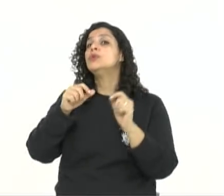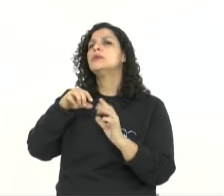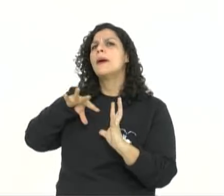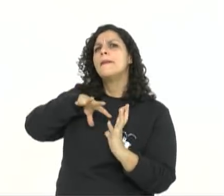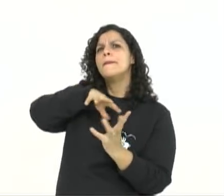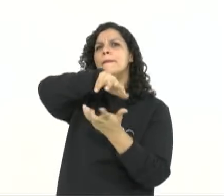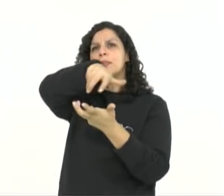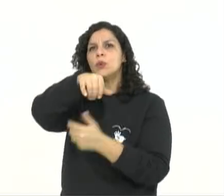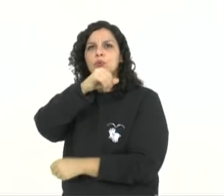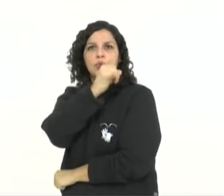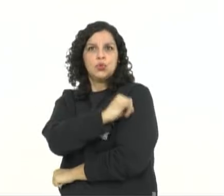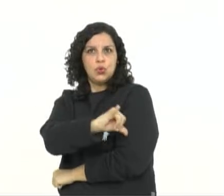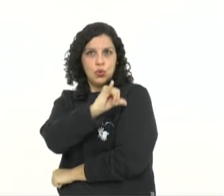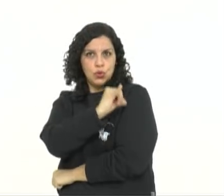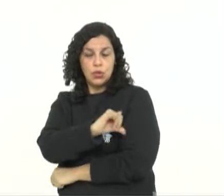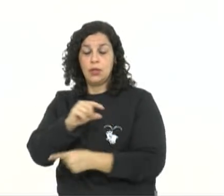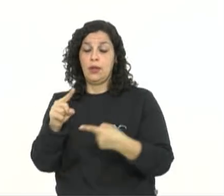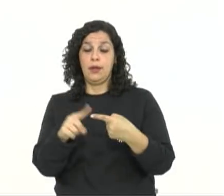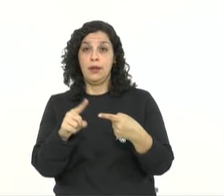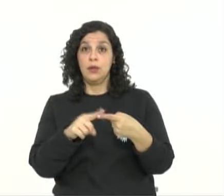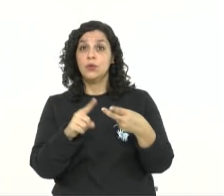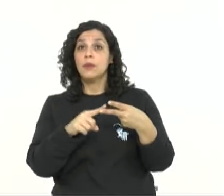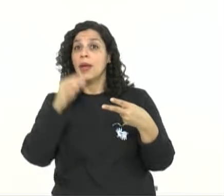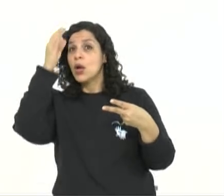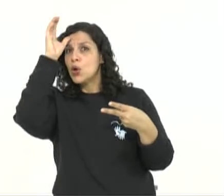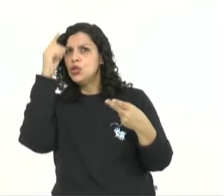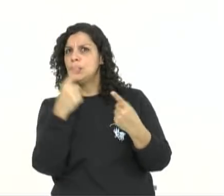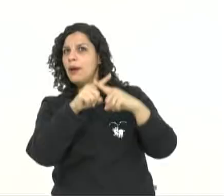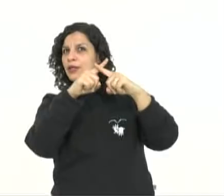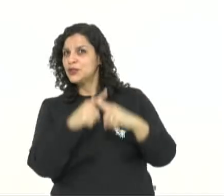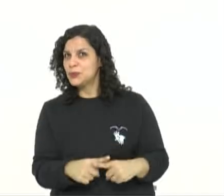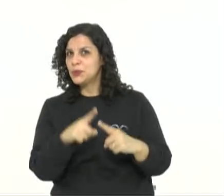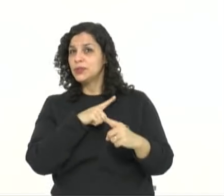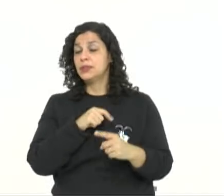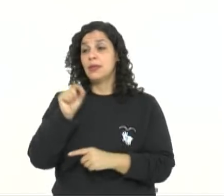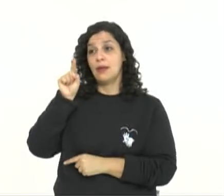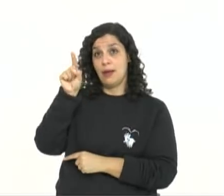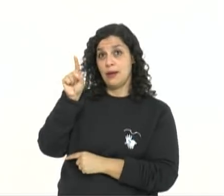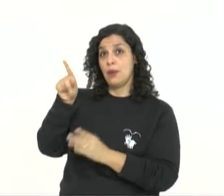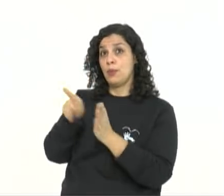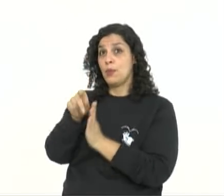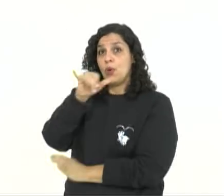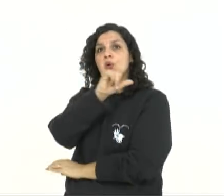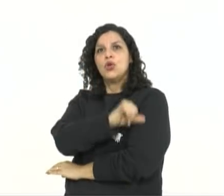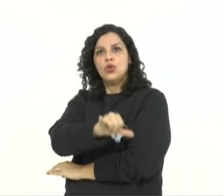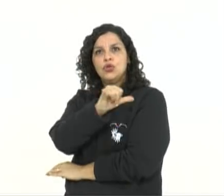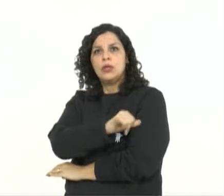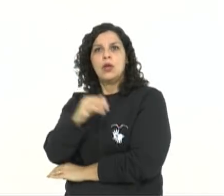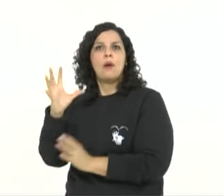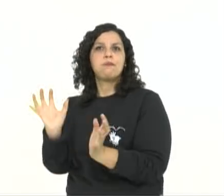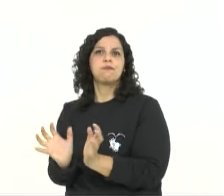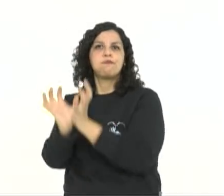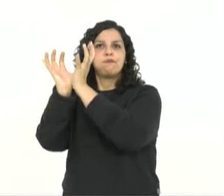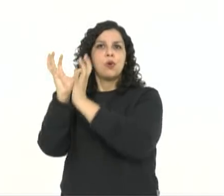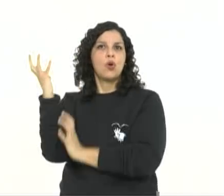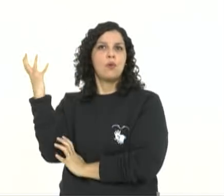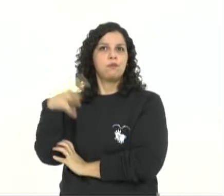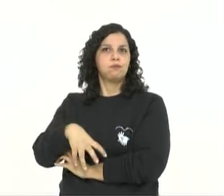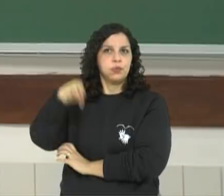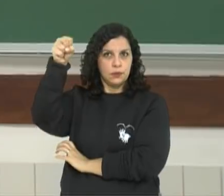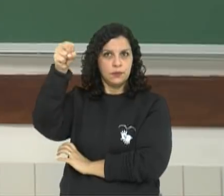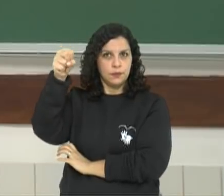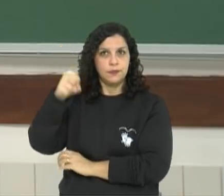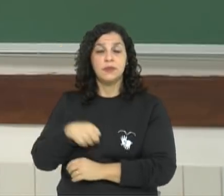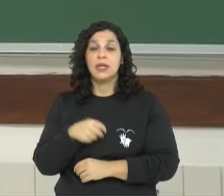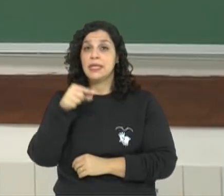Janeiro, entre lutadores do Rio e de Curitiba, sendo que nesse evento o Rio de Janeiro foi campeão. Então vocês viram